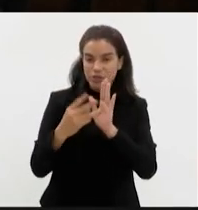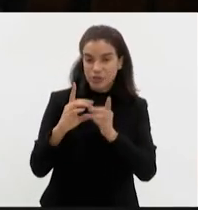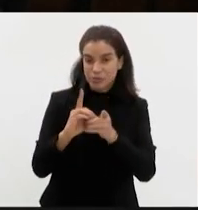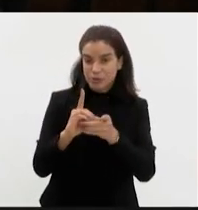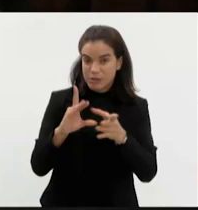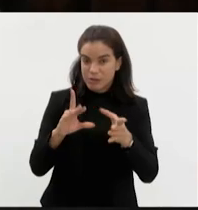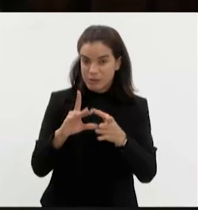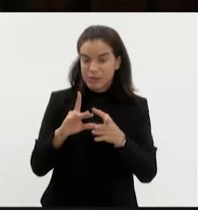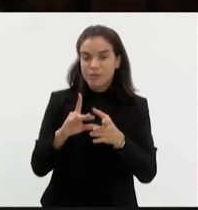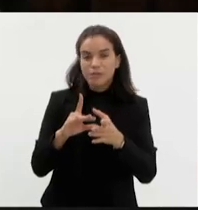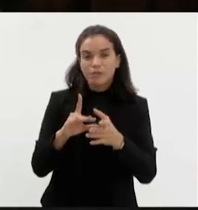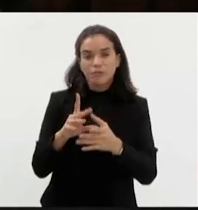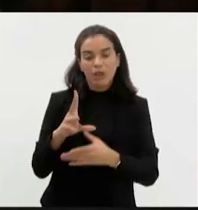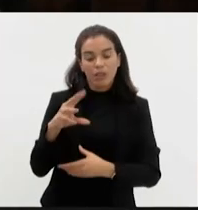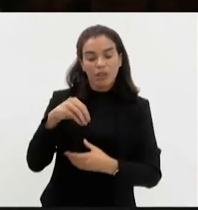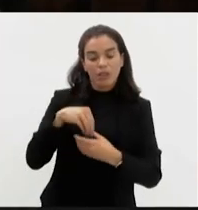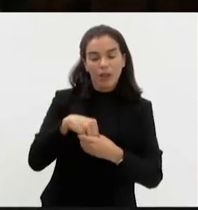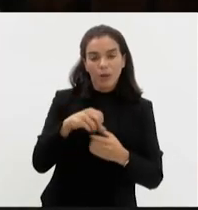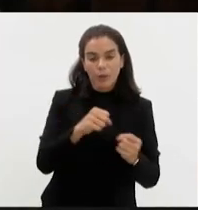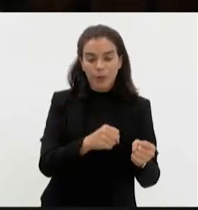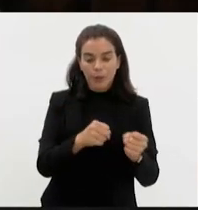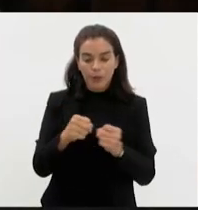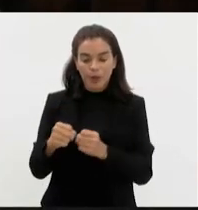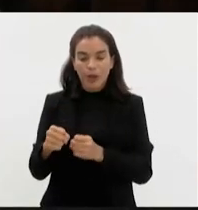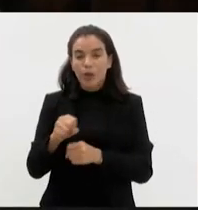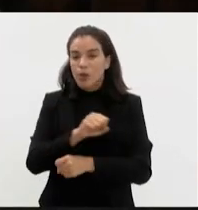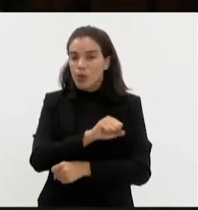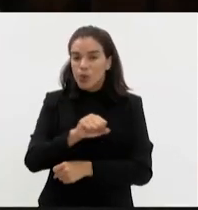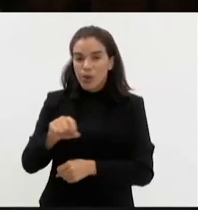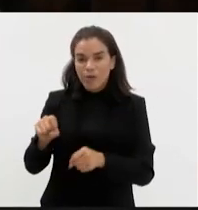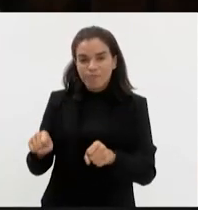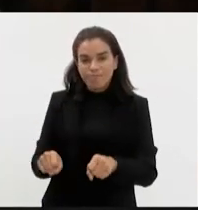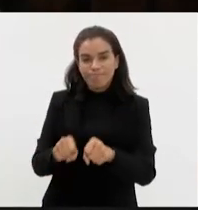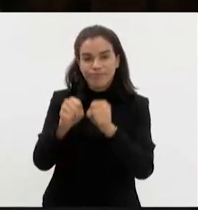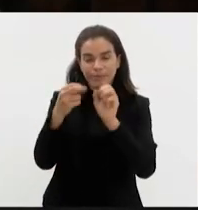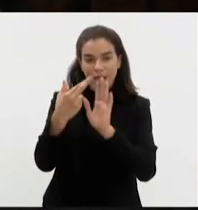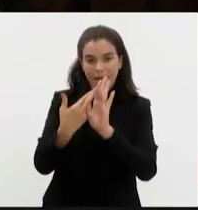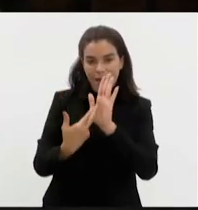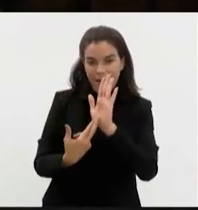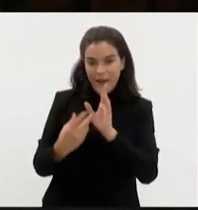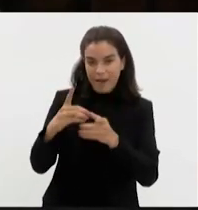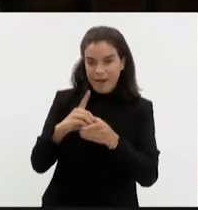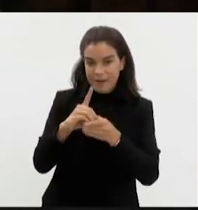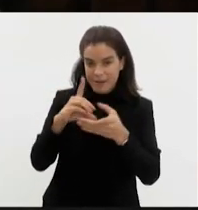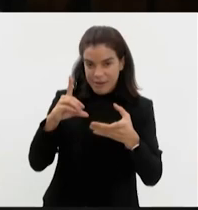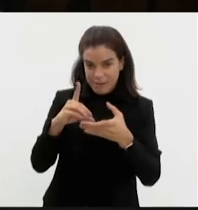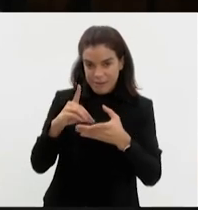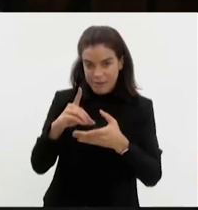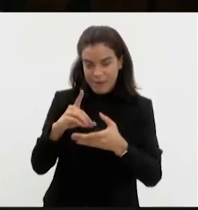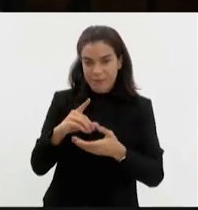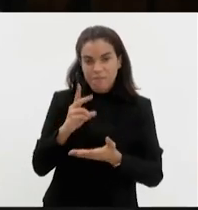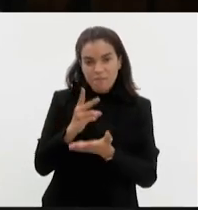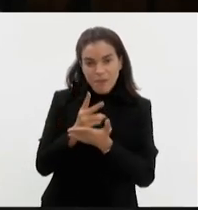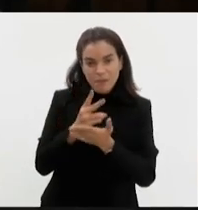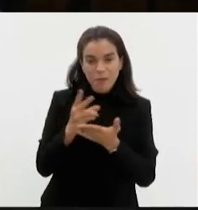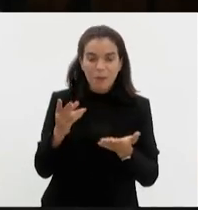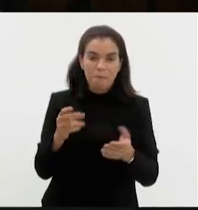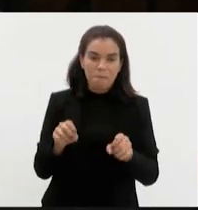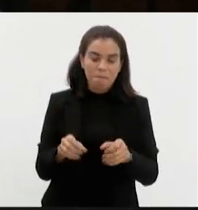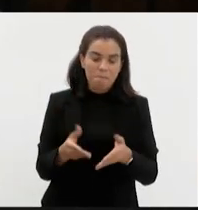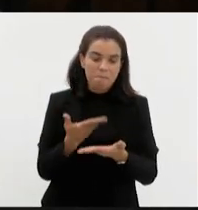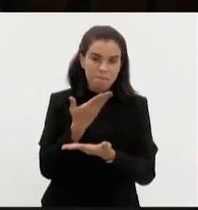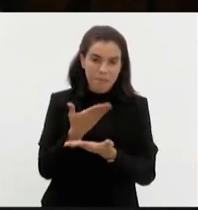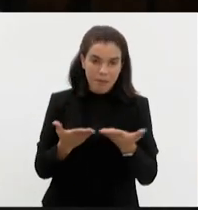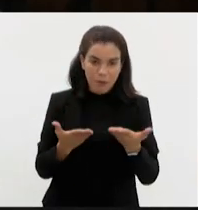apeados do Poder do que romper a regra democrática quando perdedores por